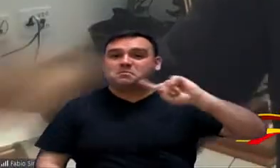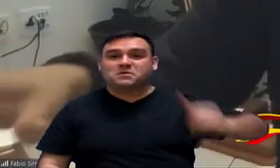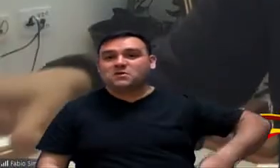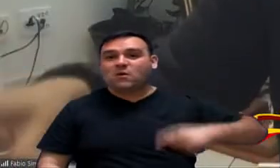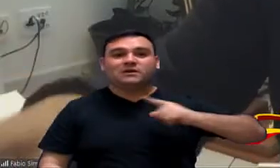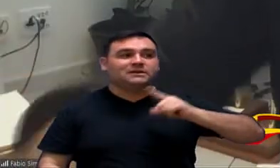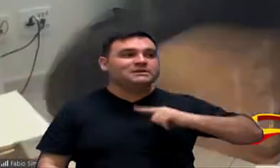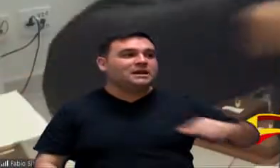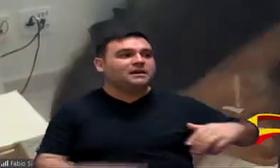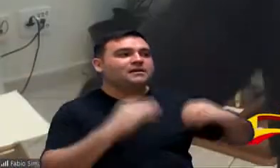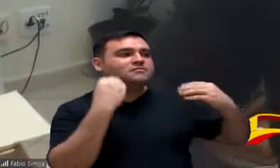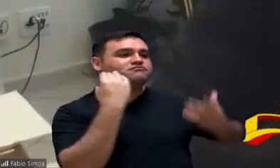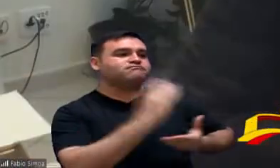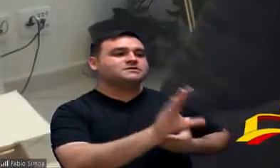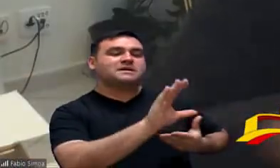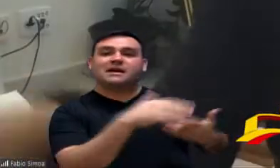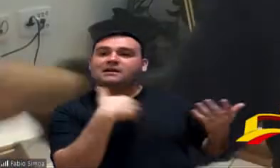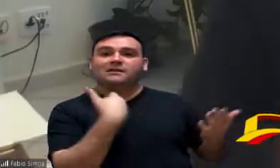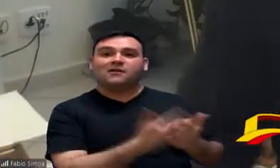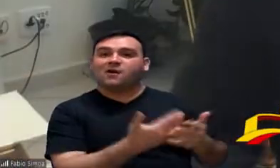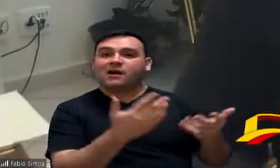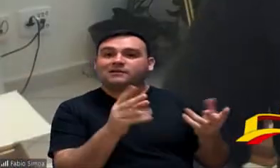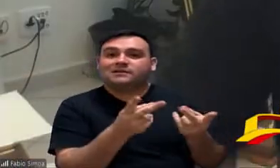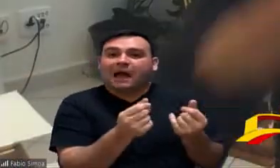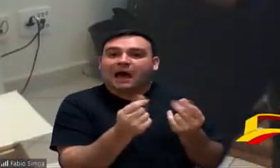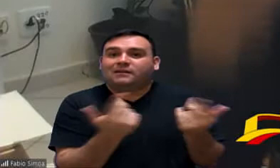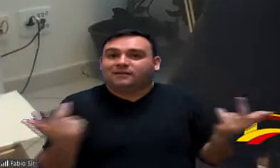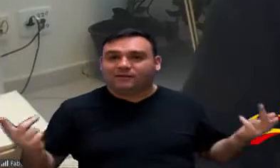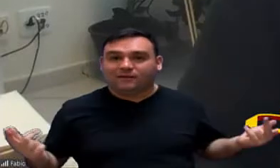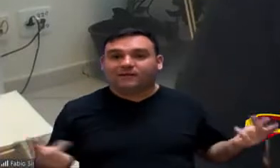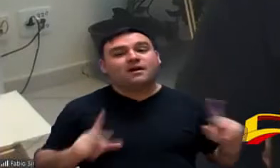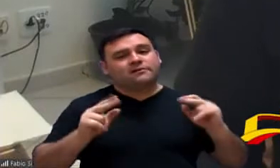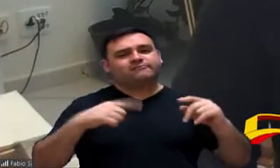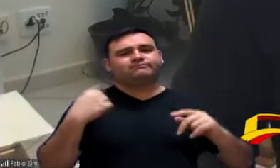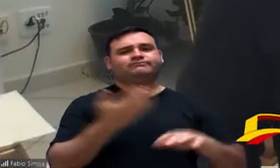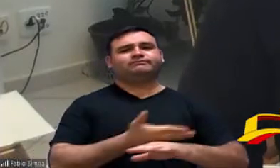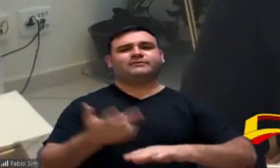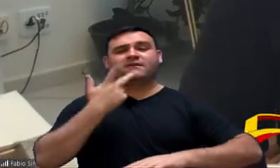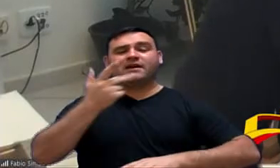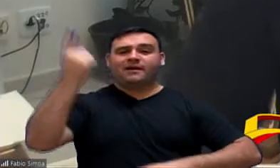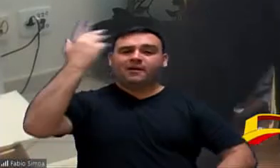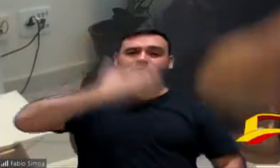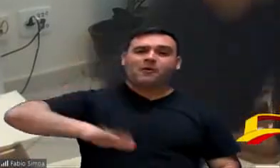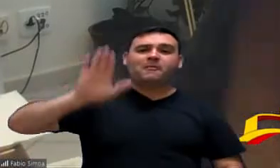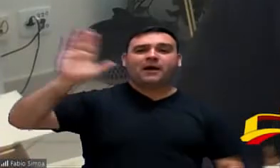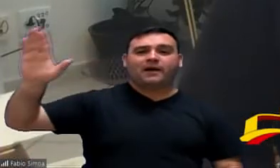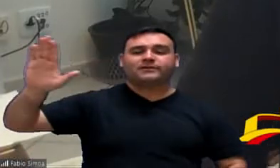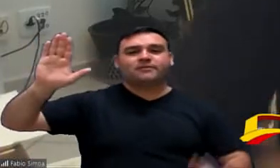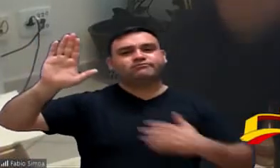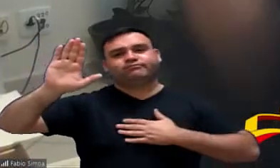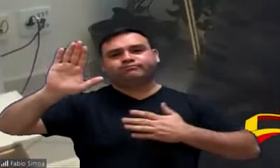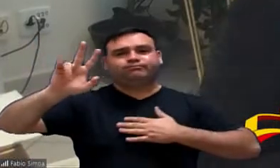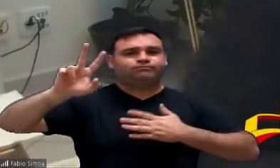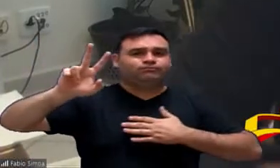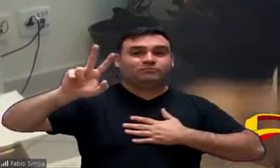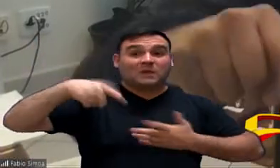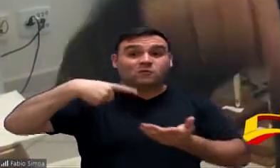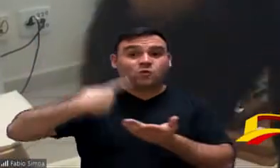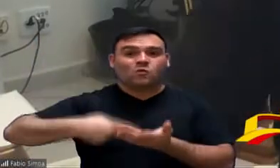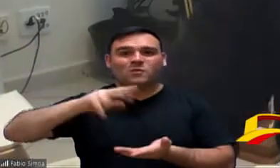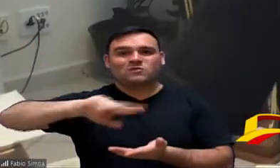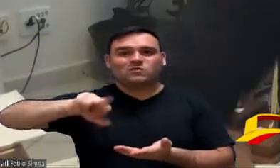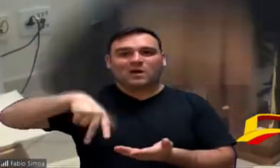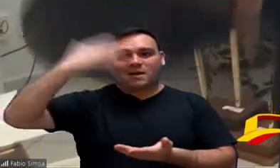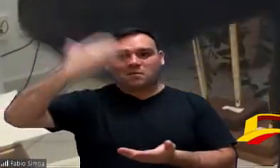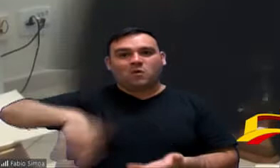naquela estrada e até então a estrada não tem nada. Então é como a gente fala, são promessas e são promessas mesmo, não é compromisso. Eu falo,